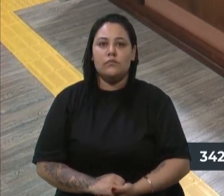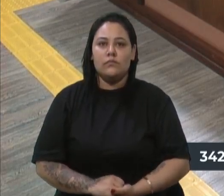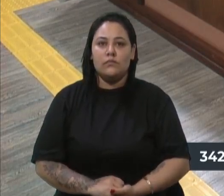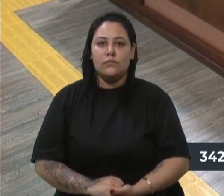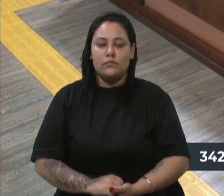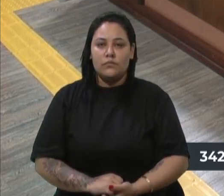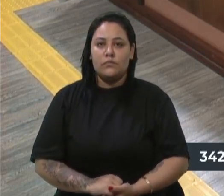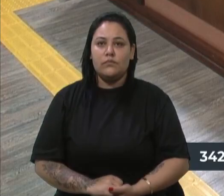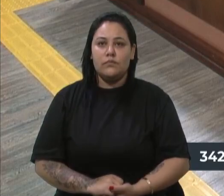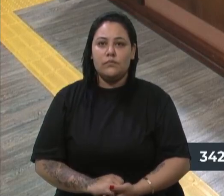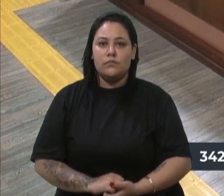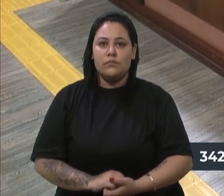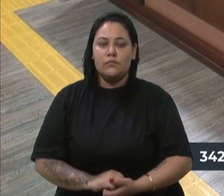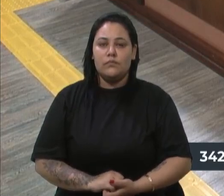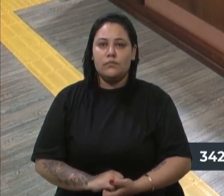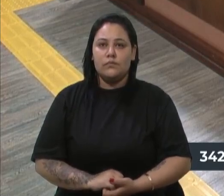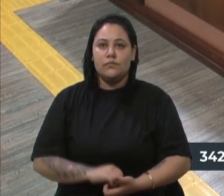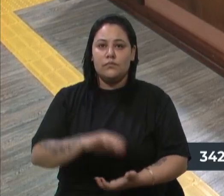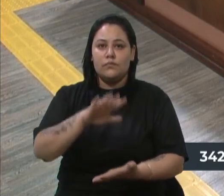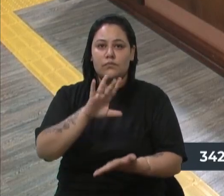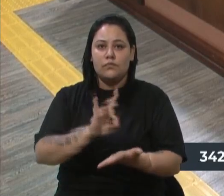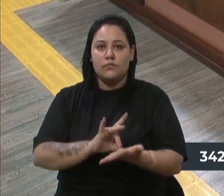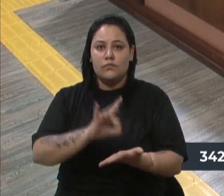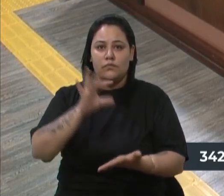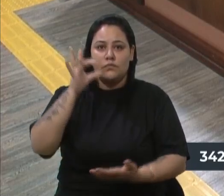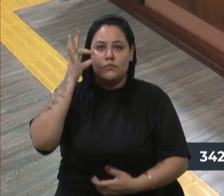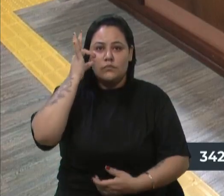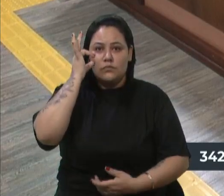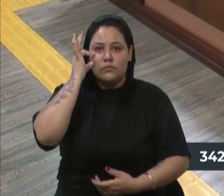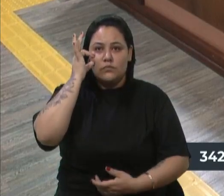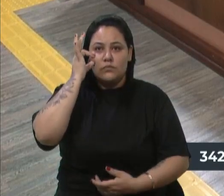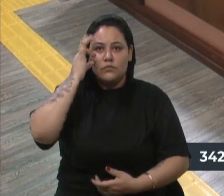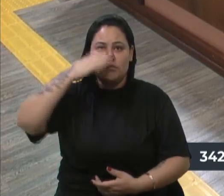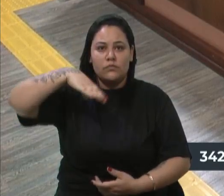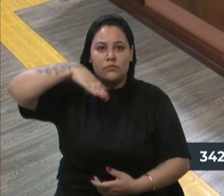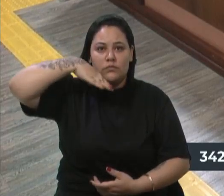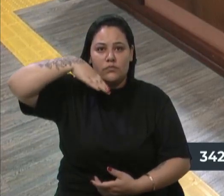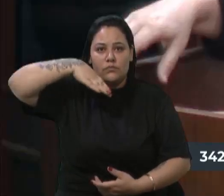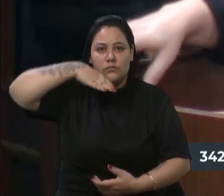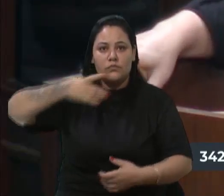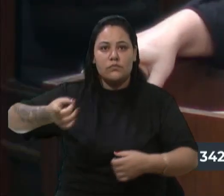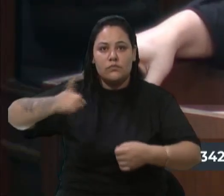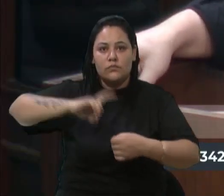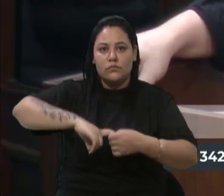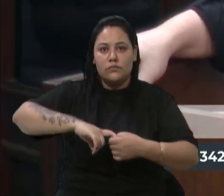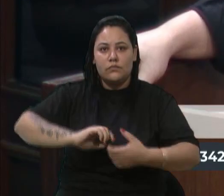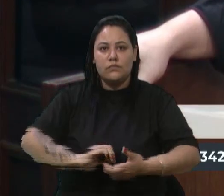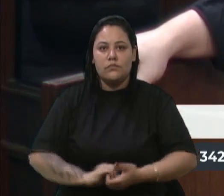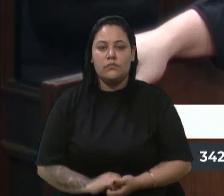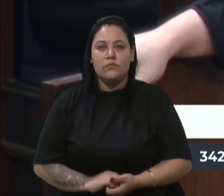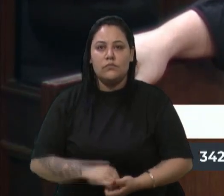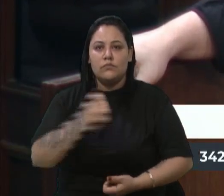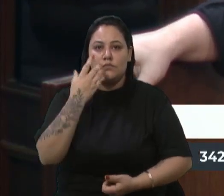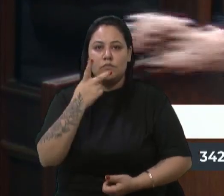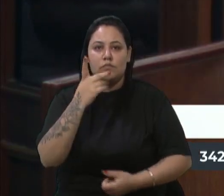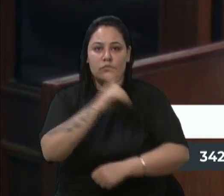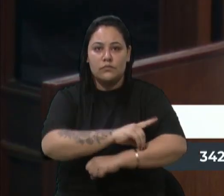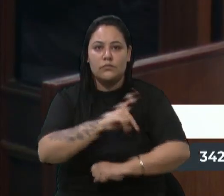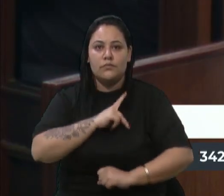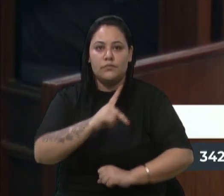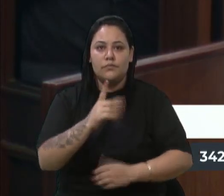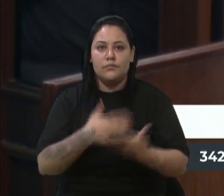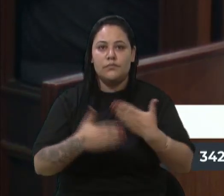Registrando a presença do Bortoluz, que está de volta. Bom dia, senhor presidente, senhoras vereadoras,